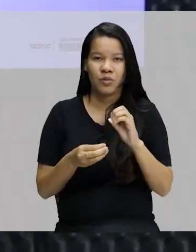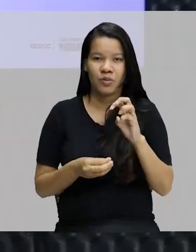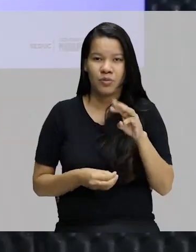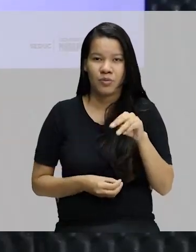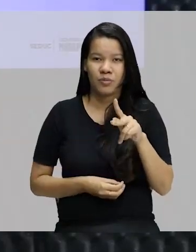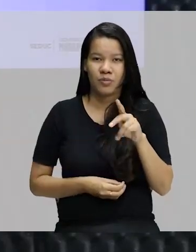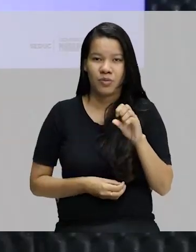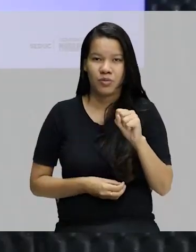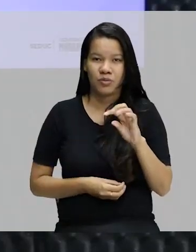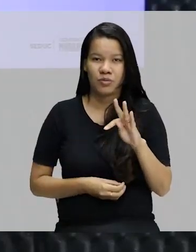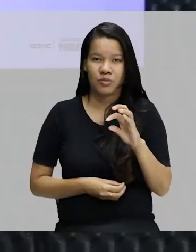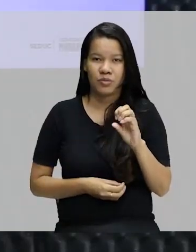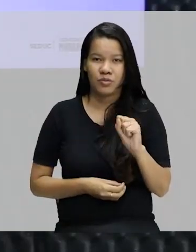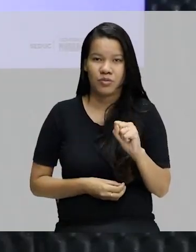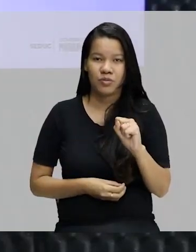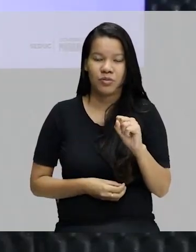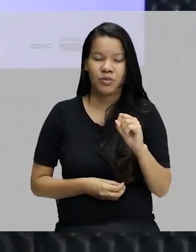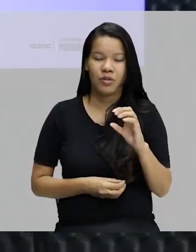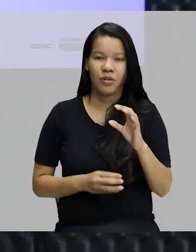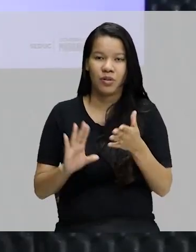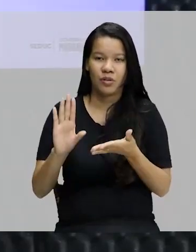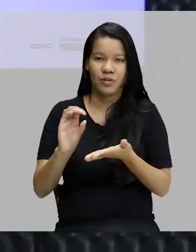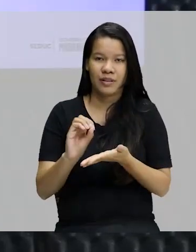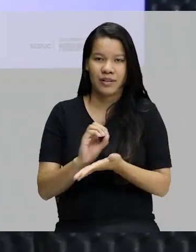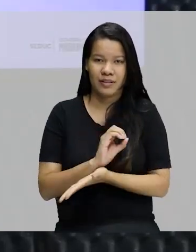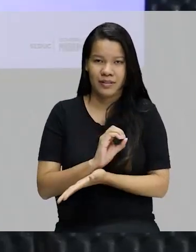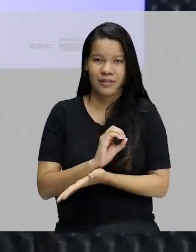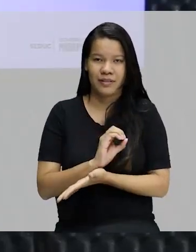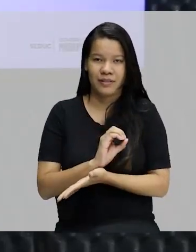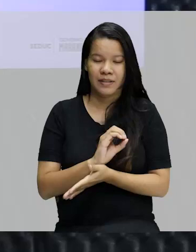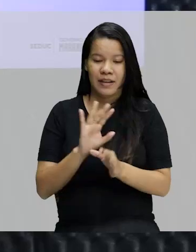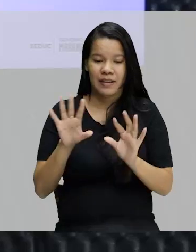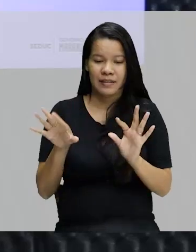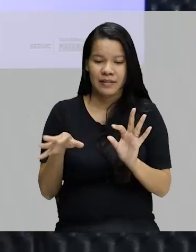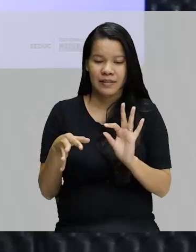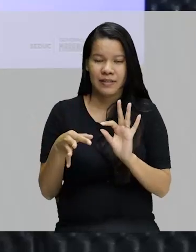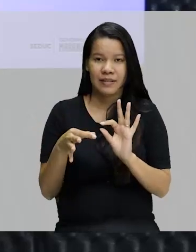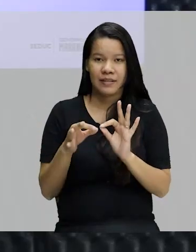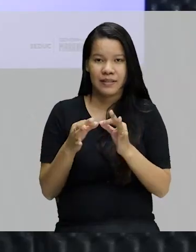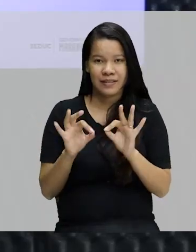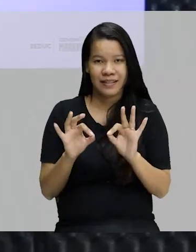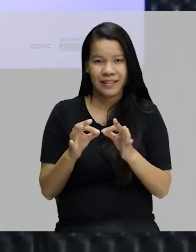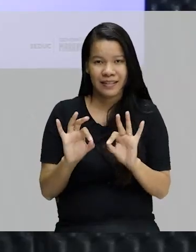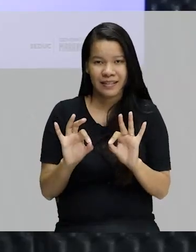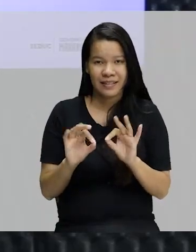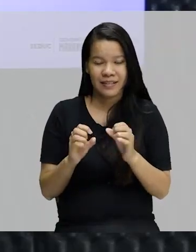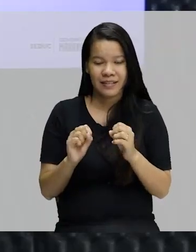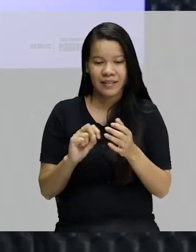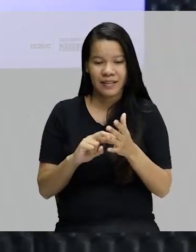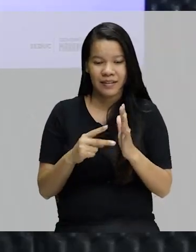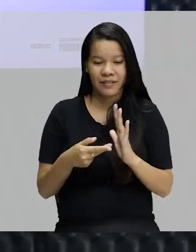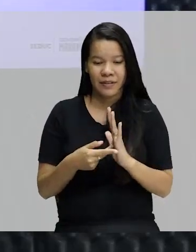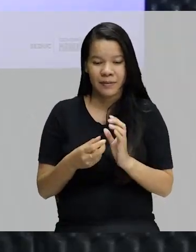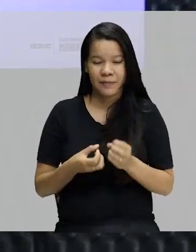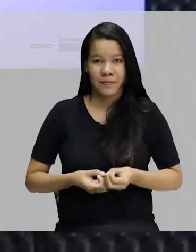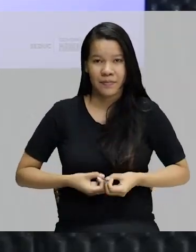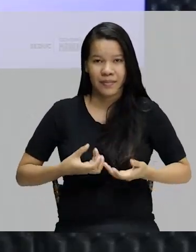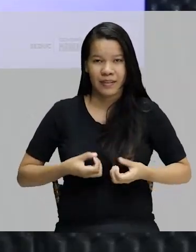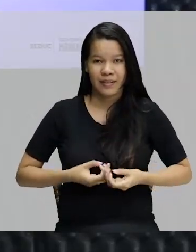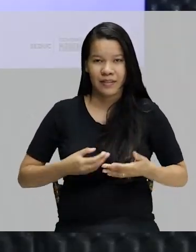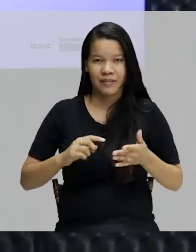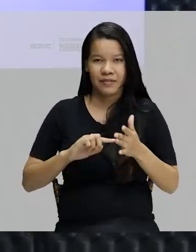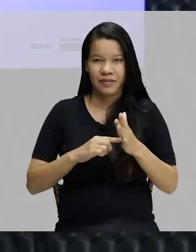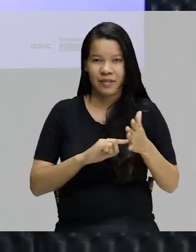quer dizer fabricação, produção, em laboratório ou nas indústrias, ok? Dos